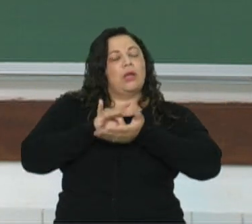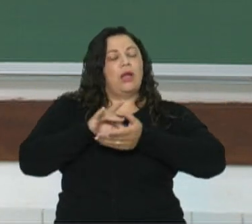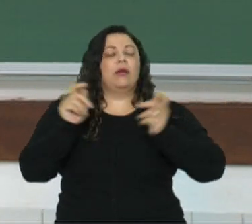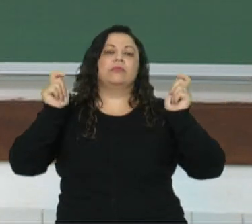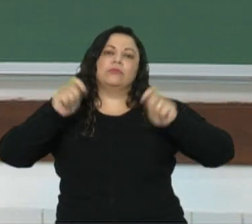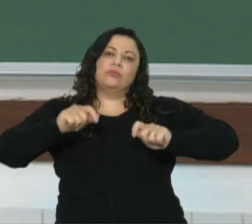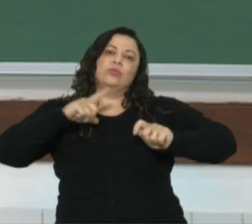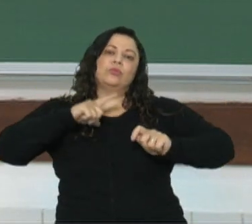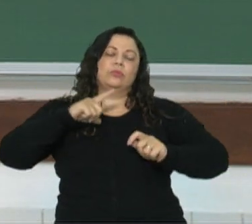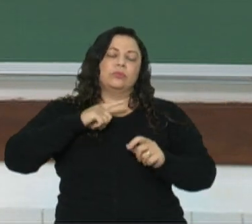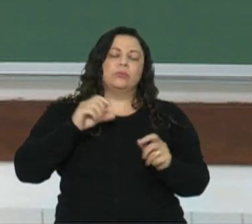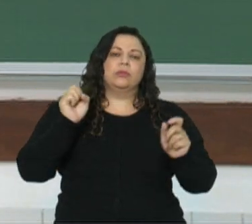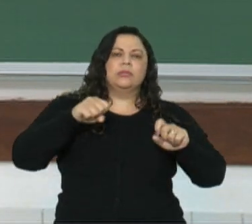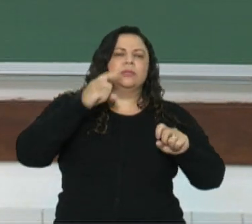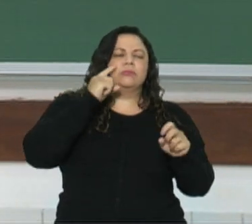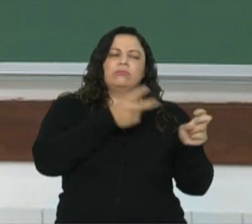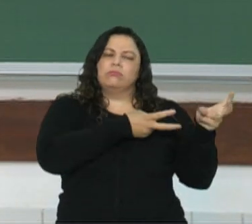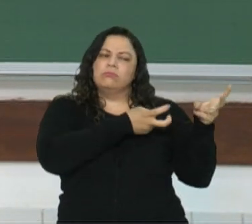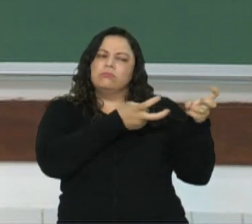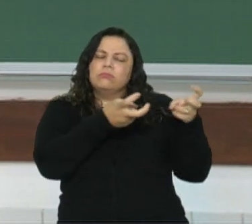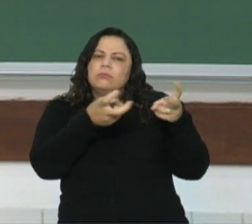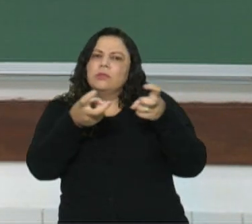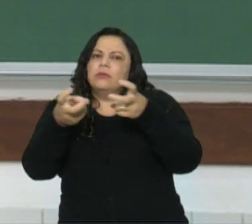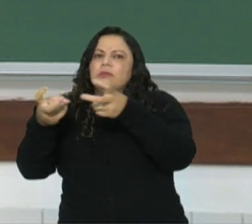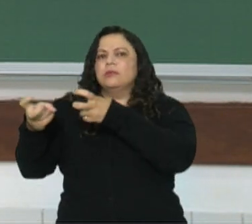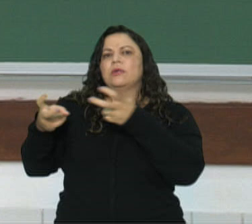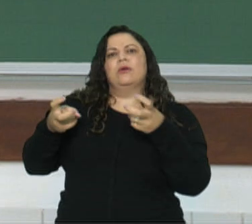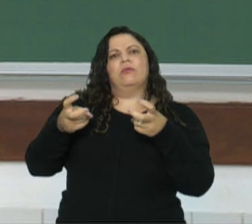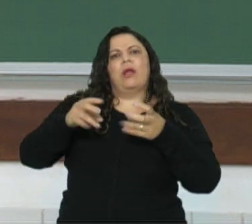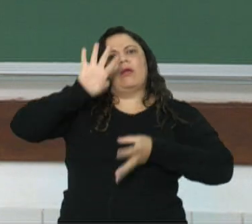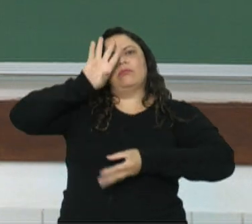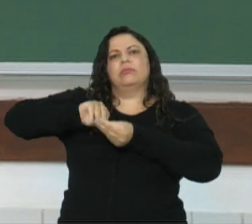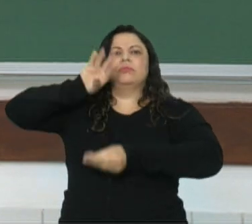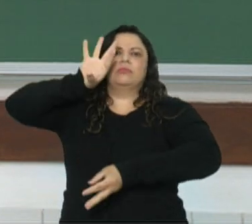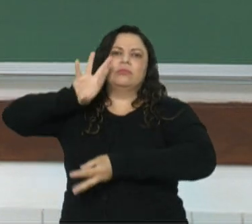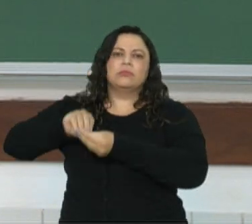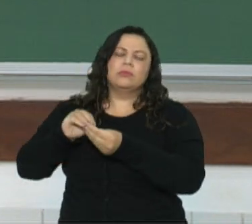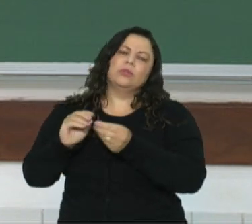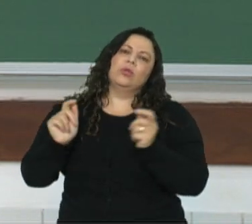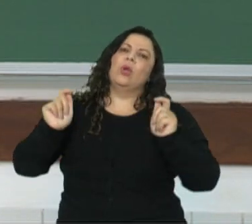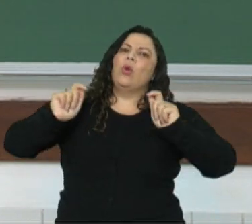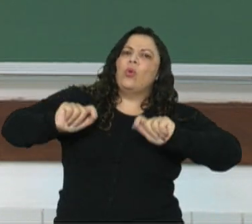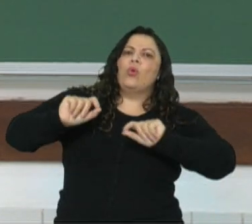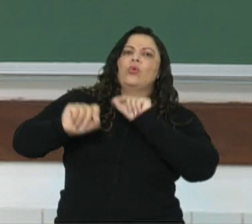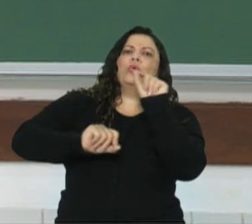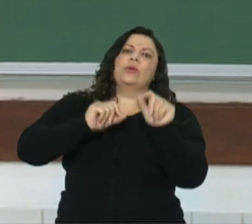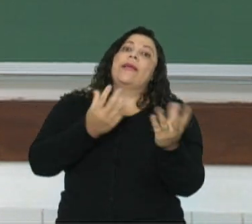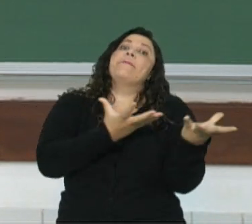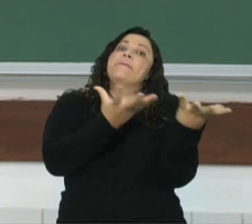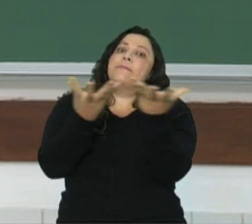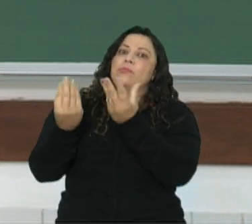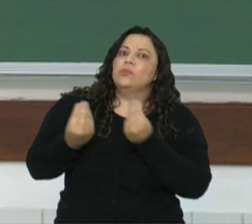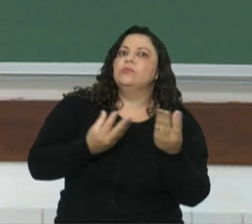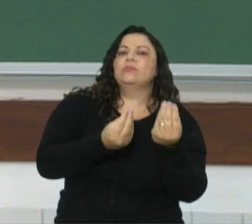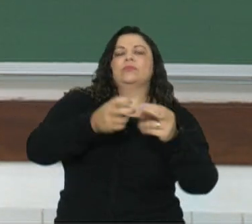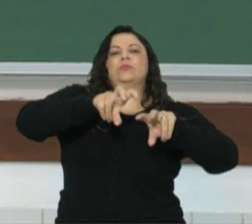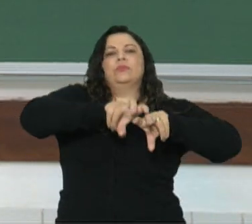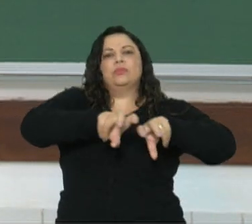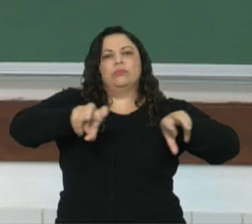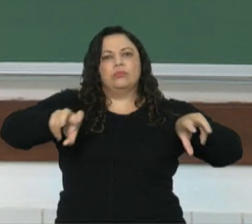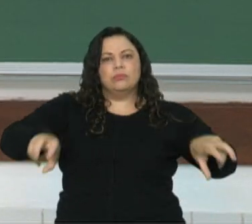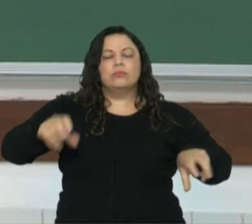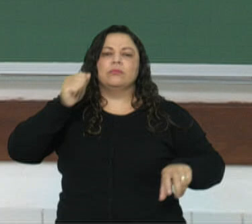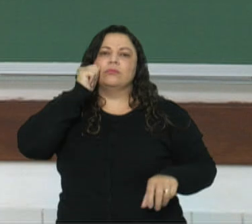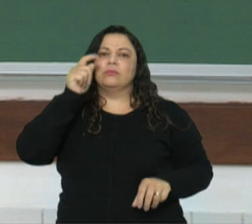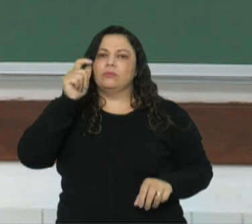estar examinando e até podíamos chegar nessa conclusão de que muitas cadeiras eram